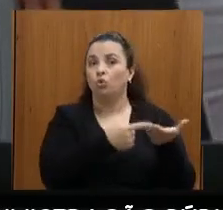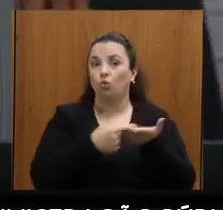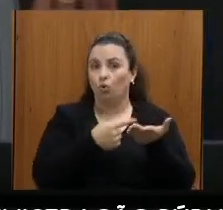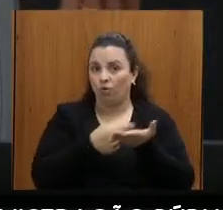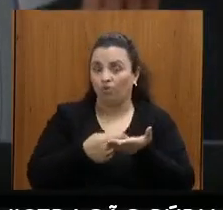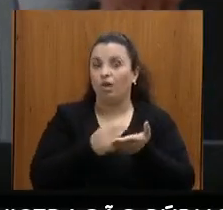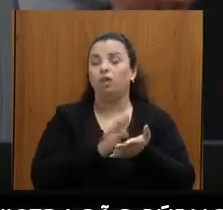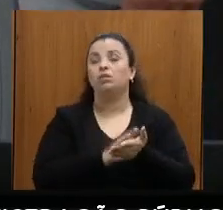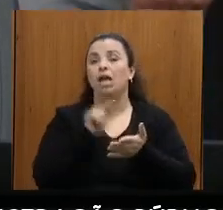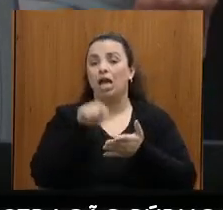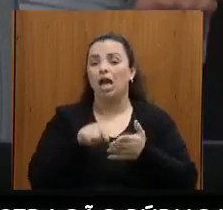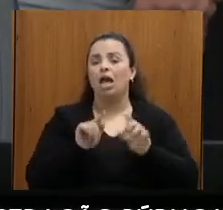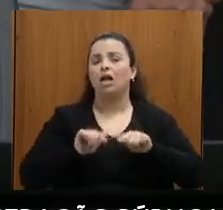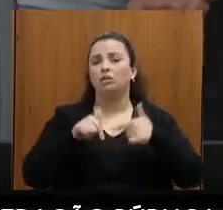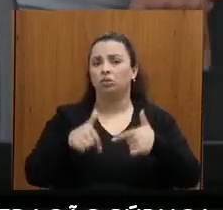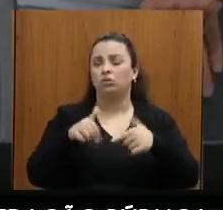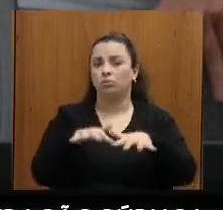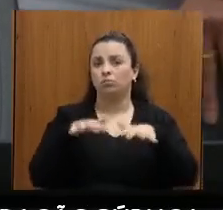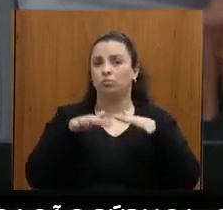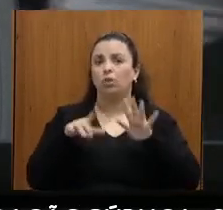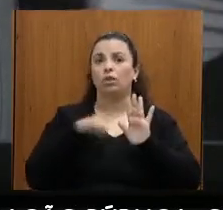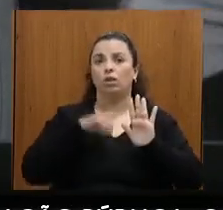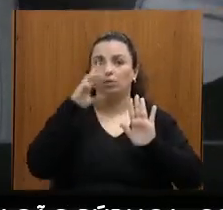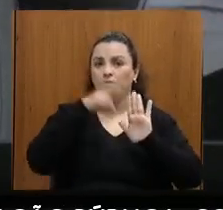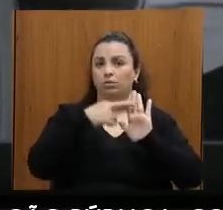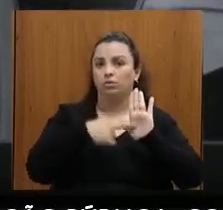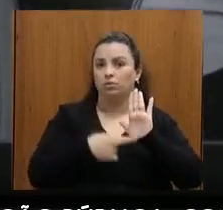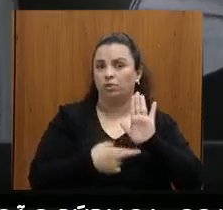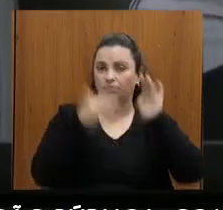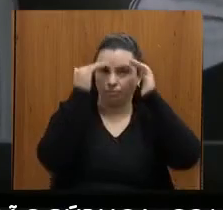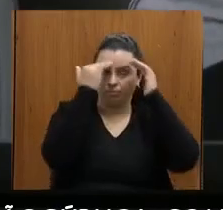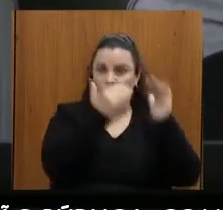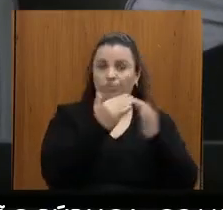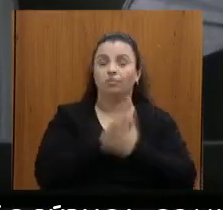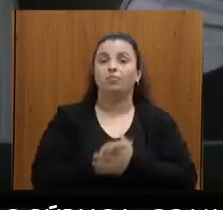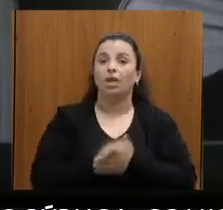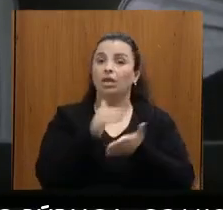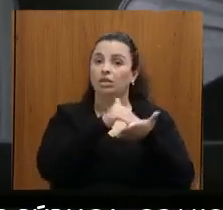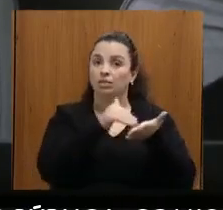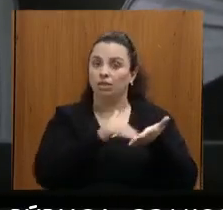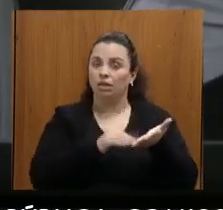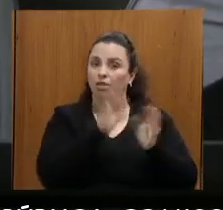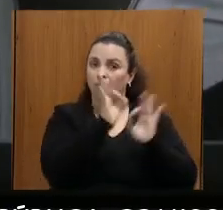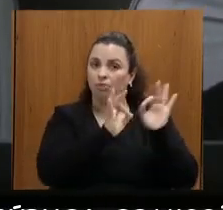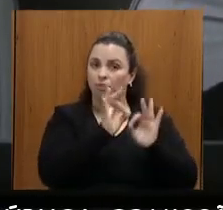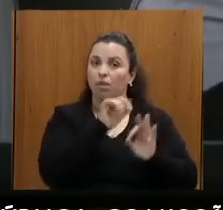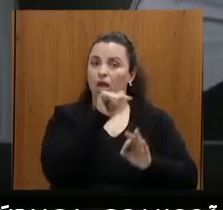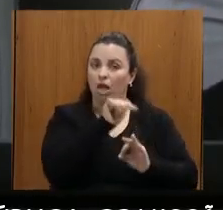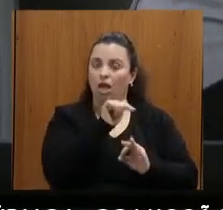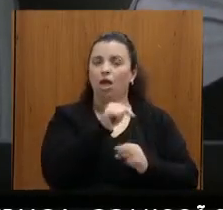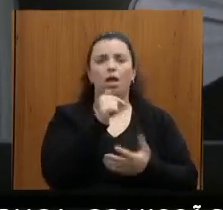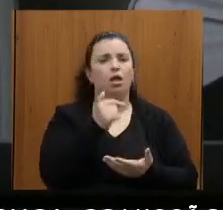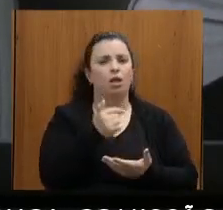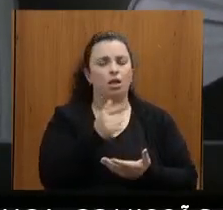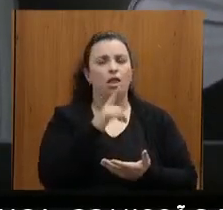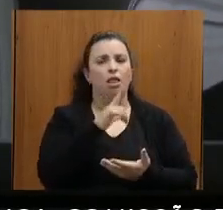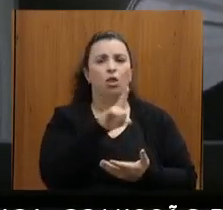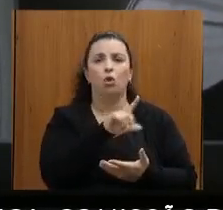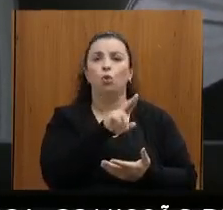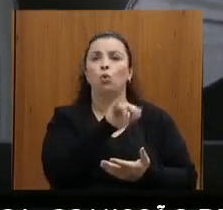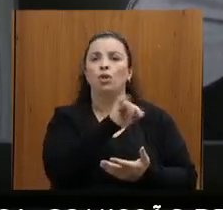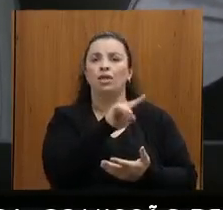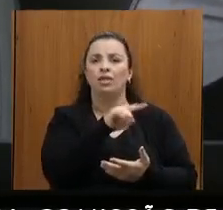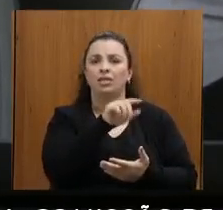seguintes normas e procedimentos. A secretária de Estado, Planejamento e Gestão, se ele diz para a senhora Luísa